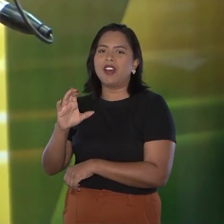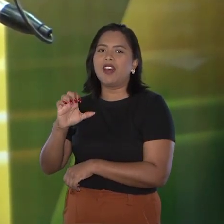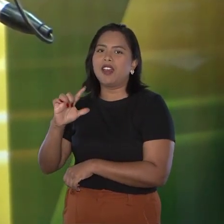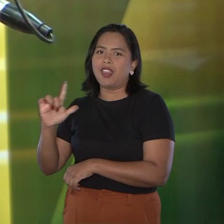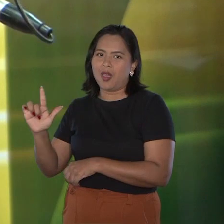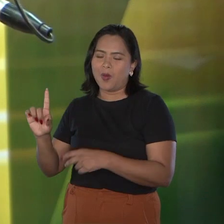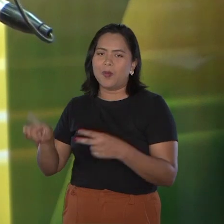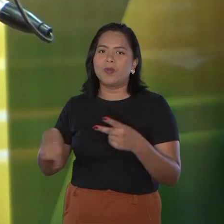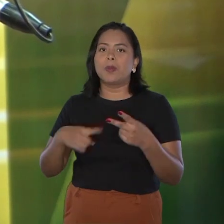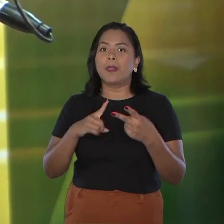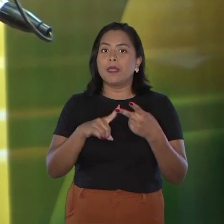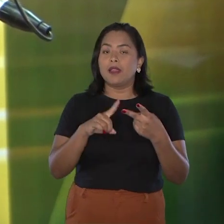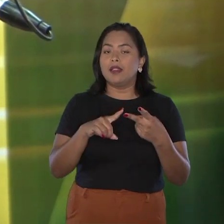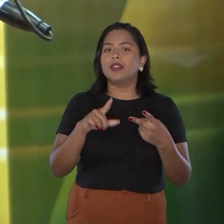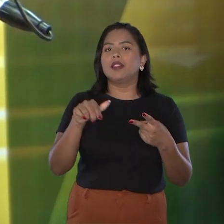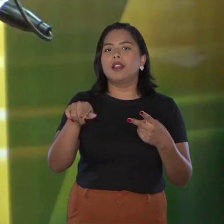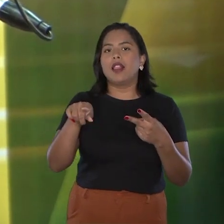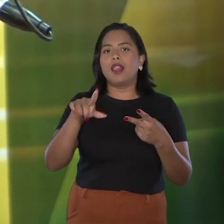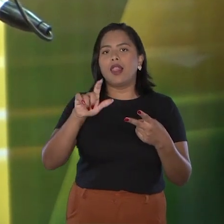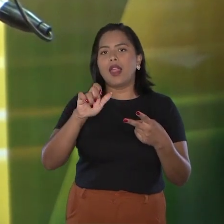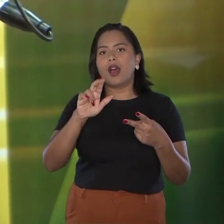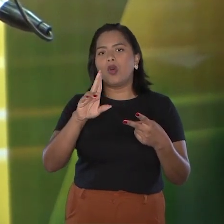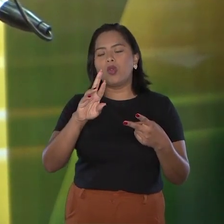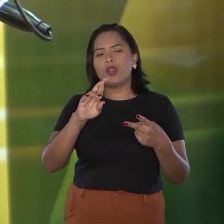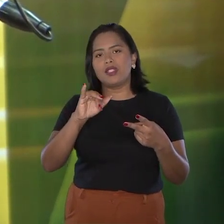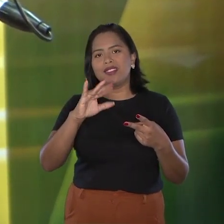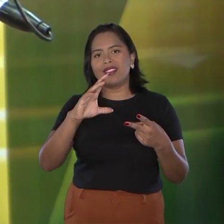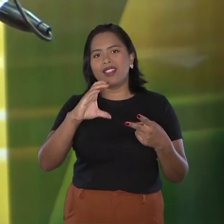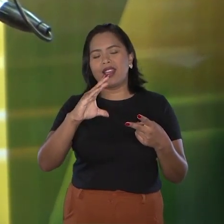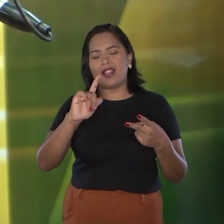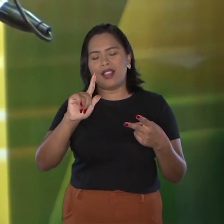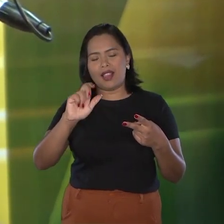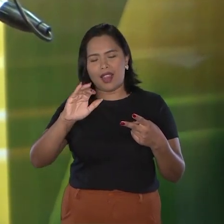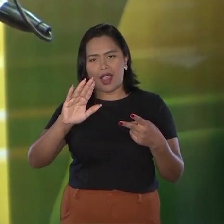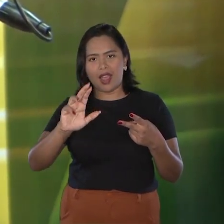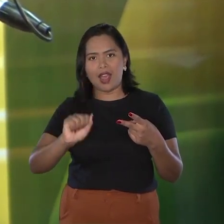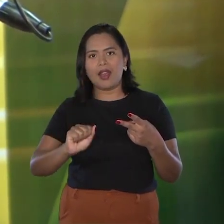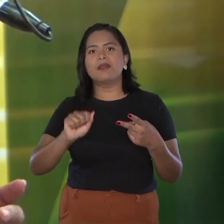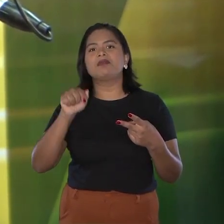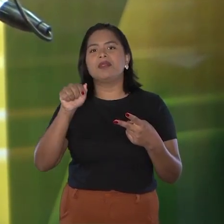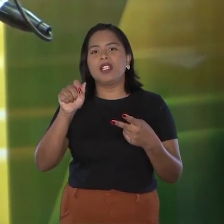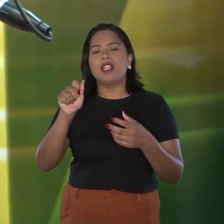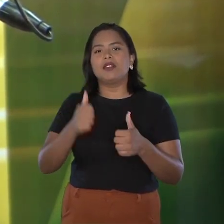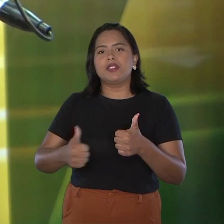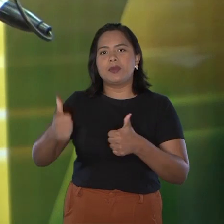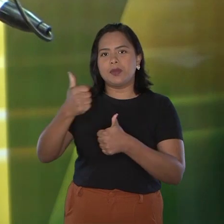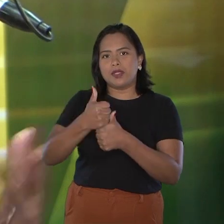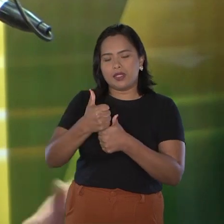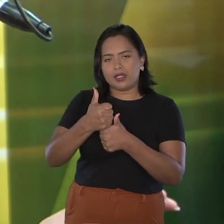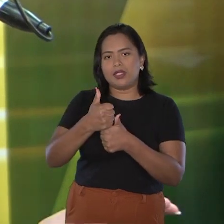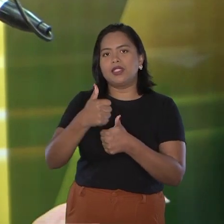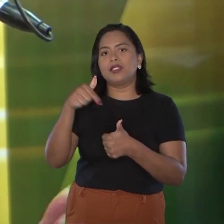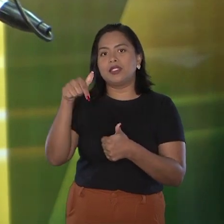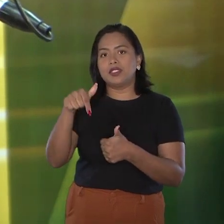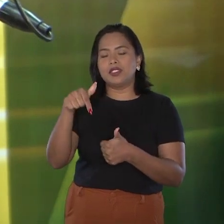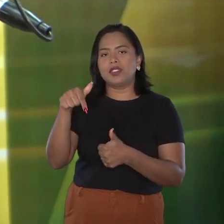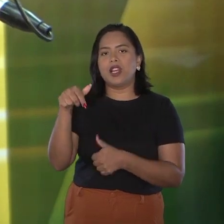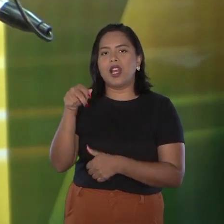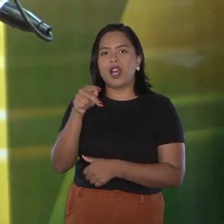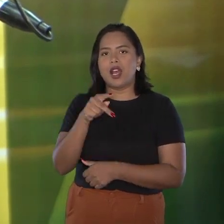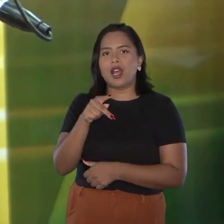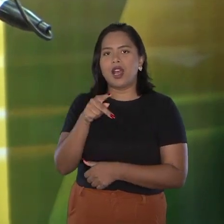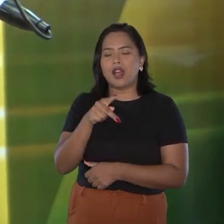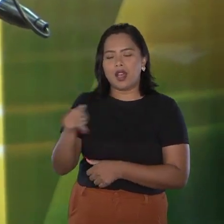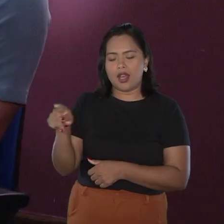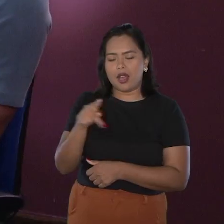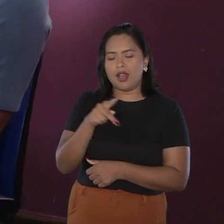Carneiro que a vice-presidente da associação coletivo mais a o espaço está aberto para as